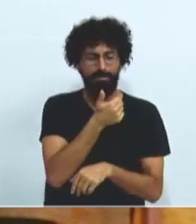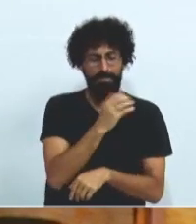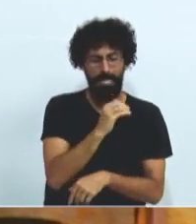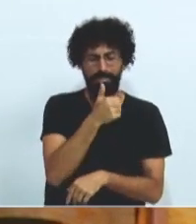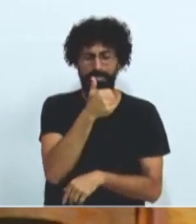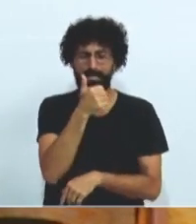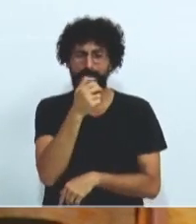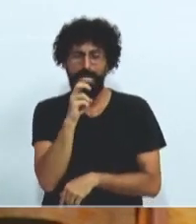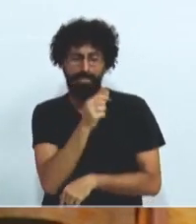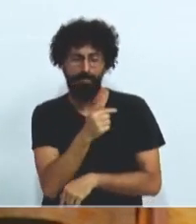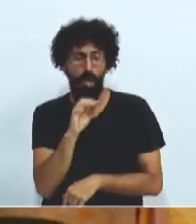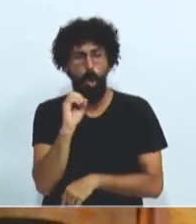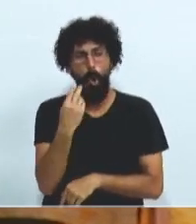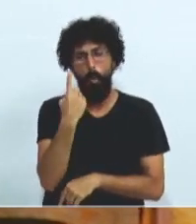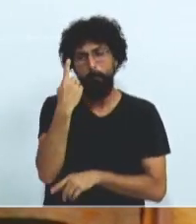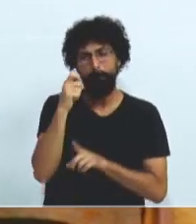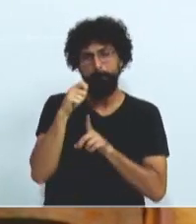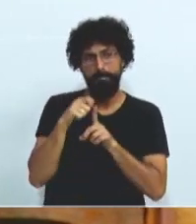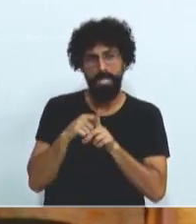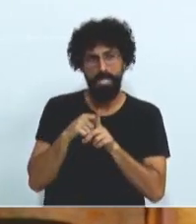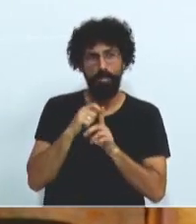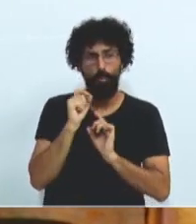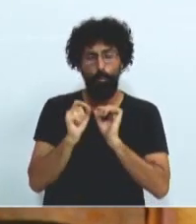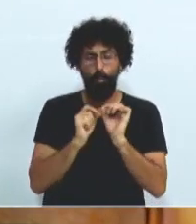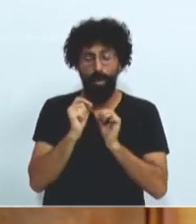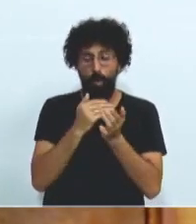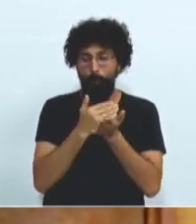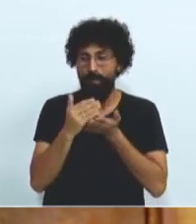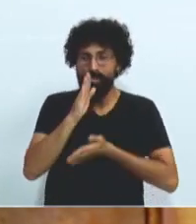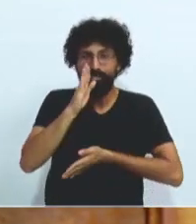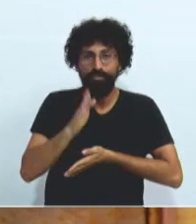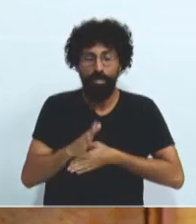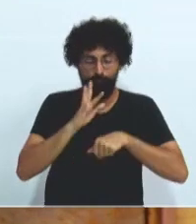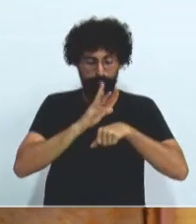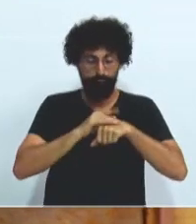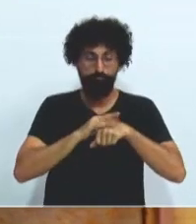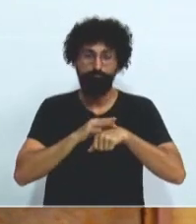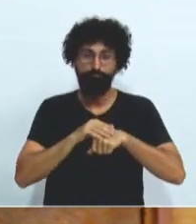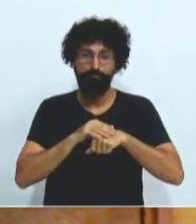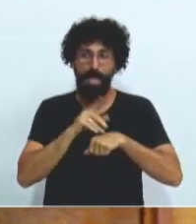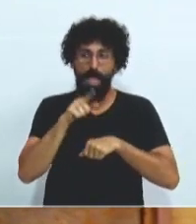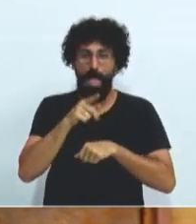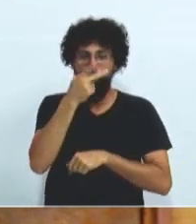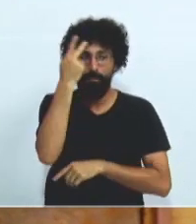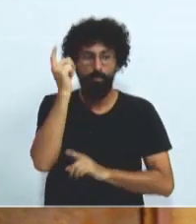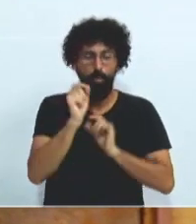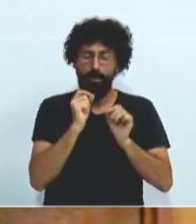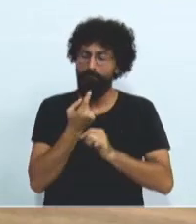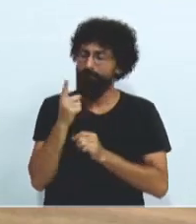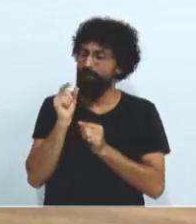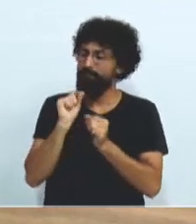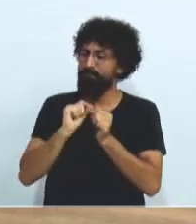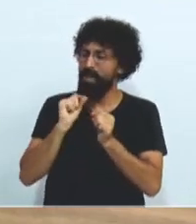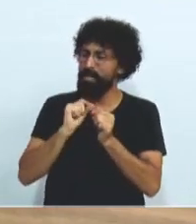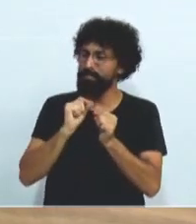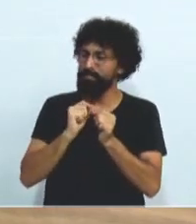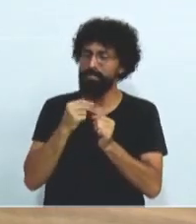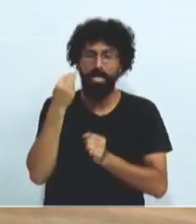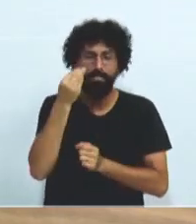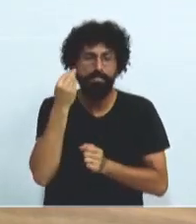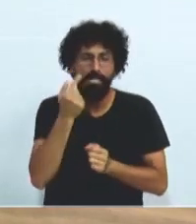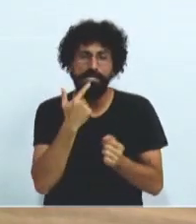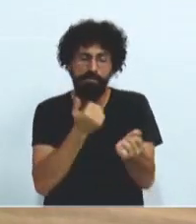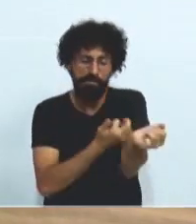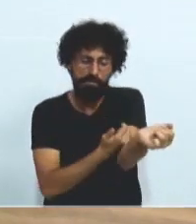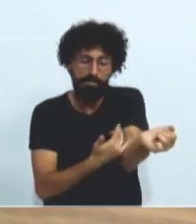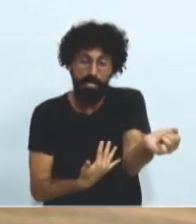máximo um mês em geral. A leucemia crônica é aquela que muitas vezes o paciente descobre ao acaso. Foi fazer um exame de rotina e viu que tinha os